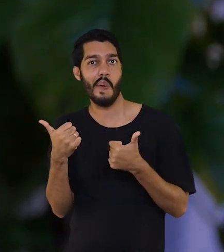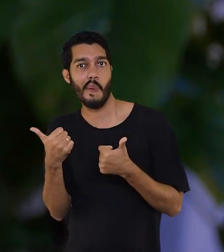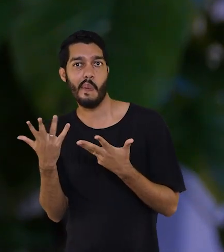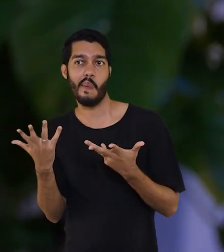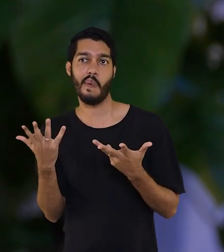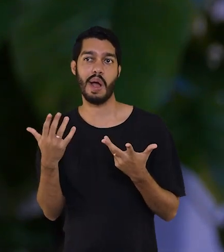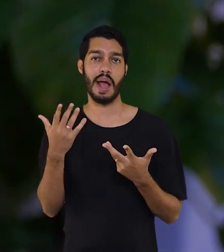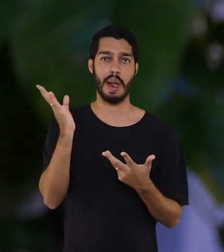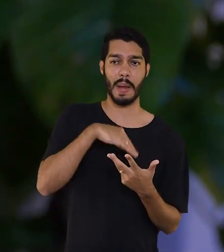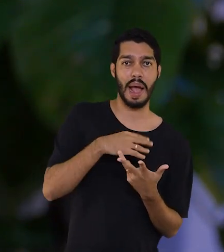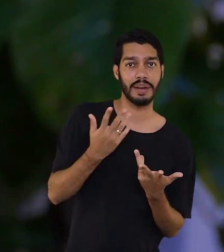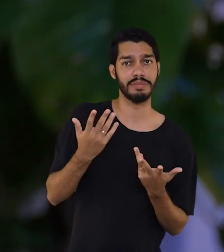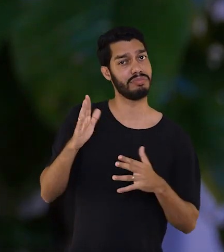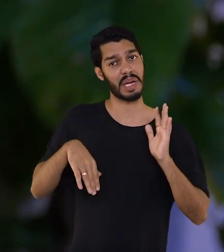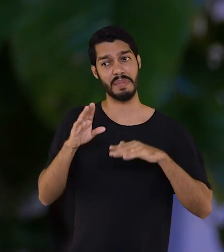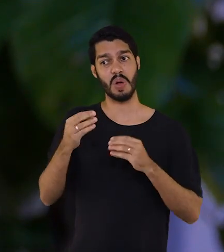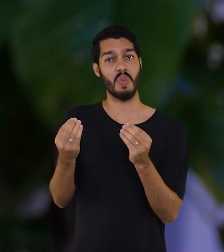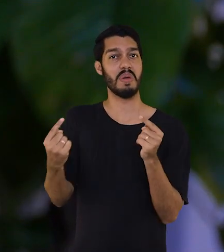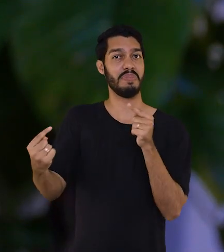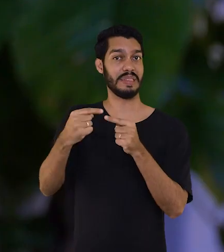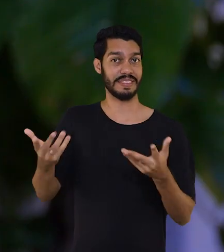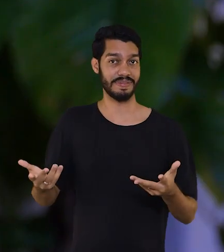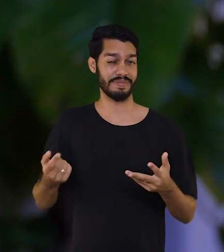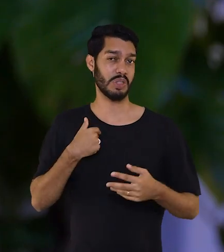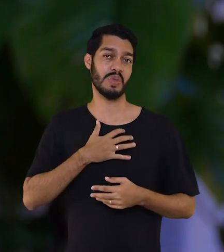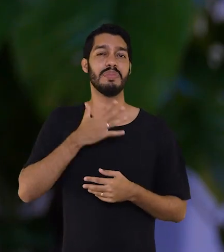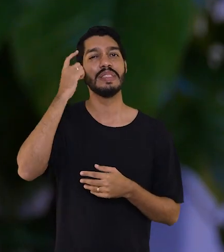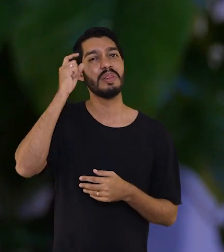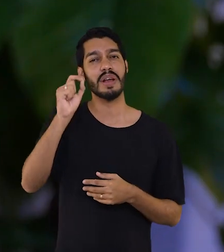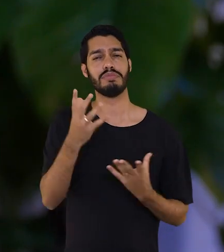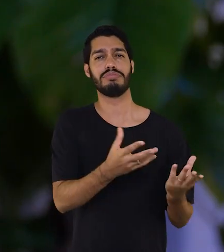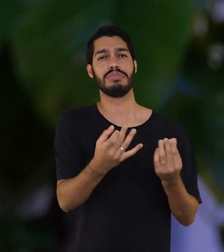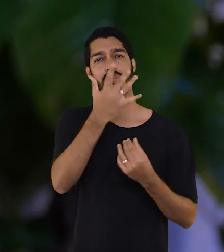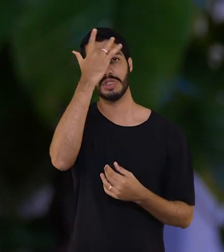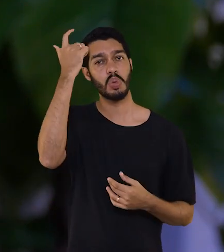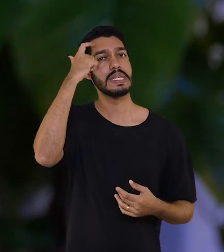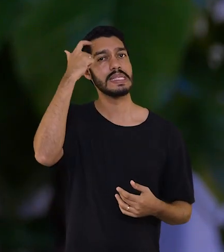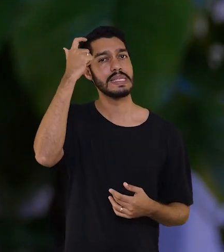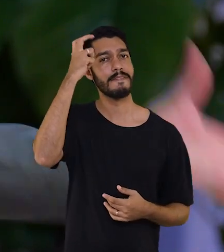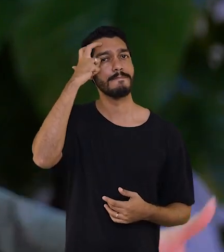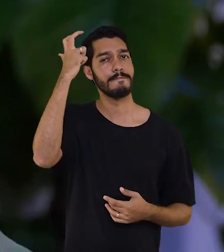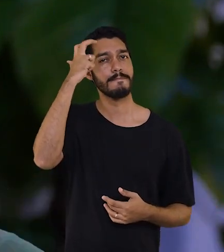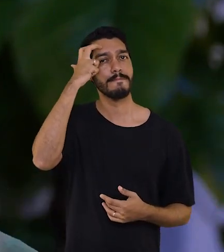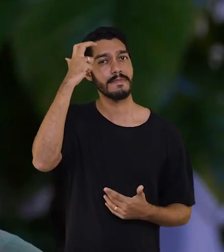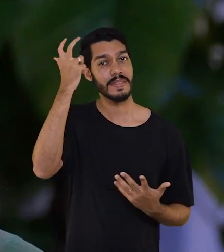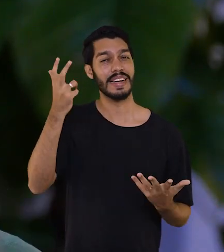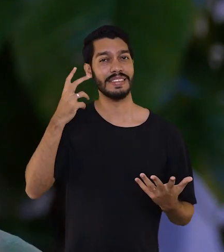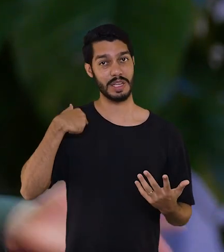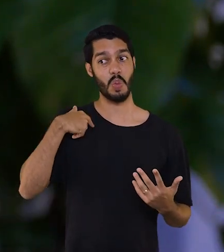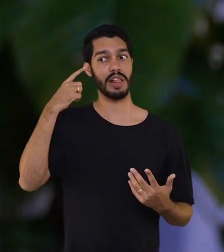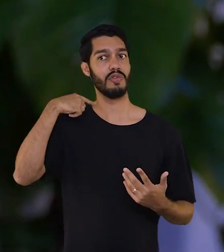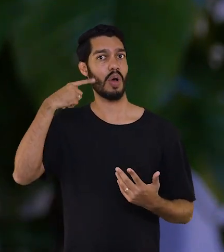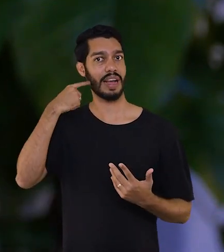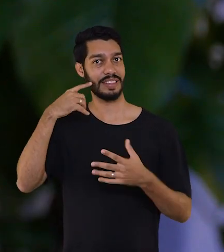benefício/malefício vai depender da forma como ela é aplicada. E eu gosto de pensar que tem muita gente inteligente que está pensando nisso agora, sabe? Essa